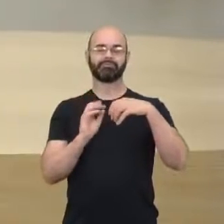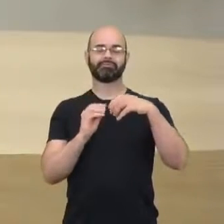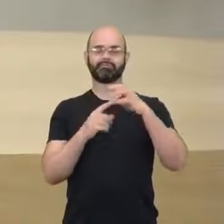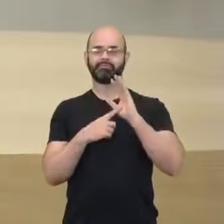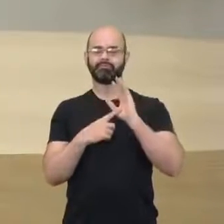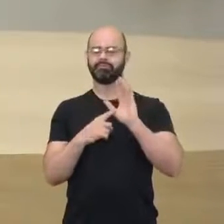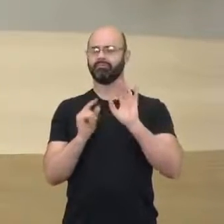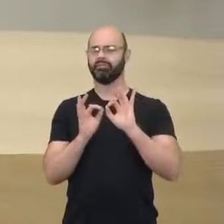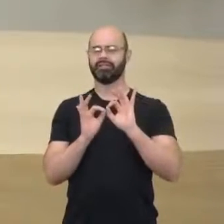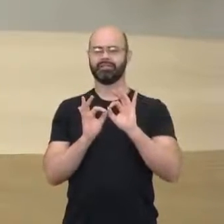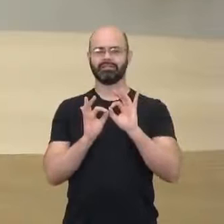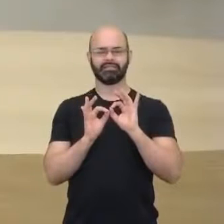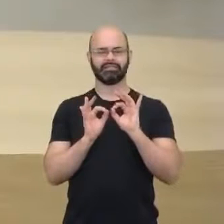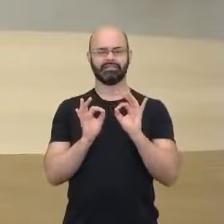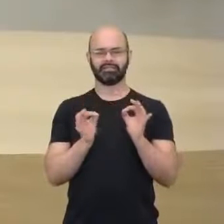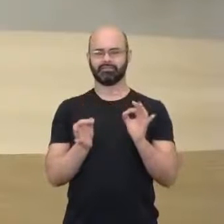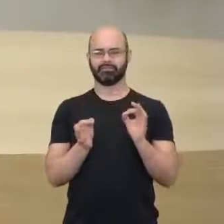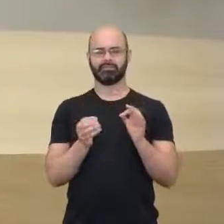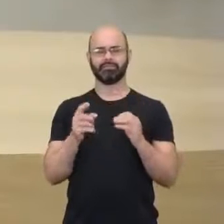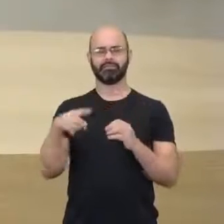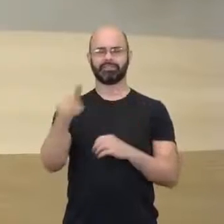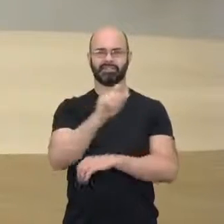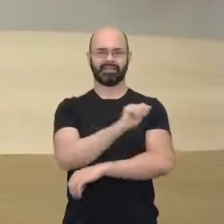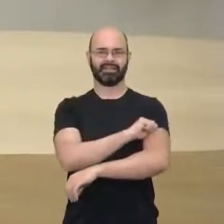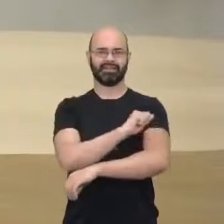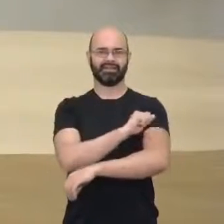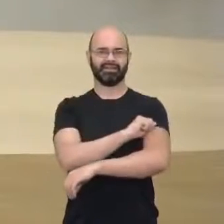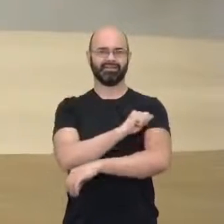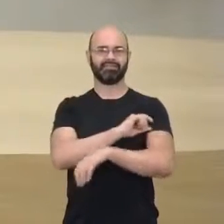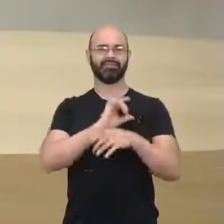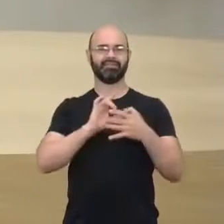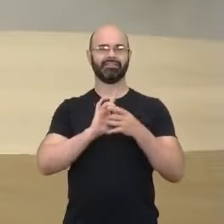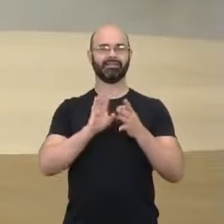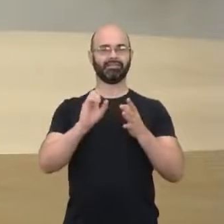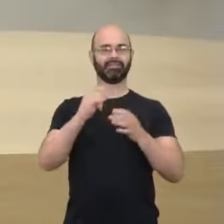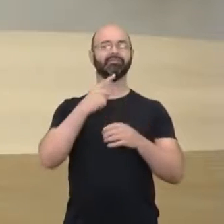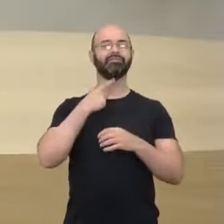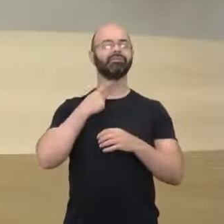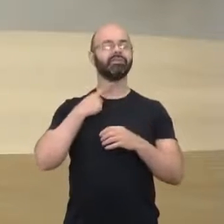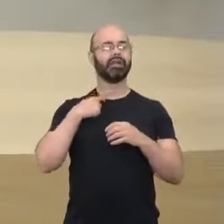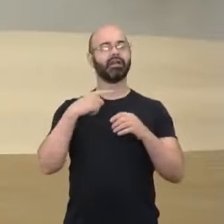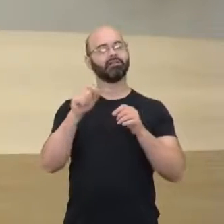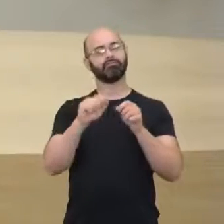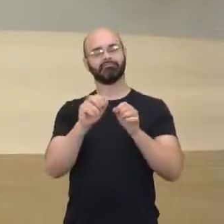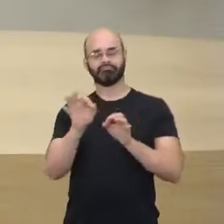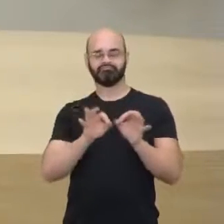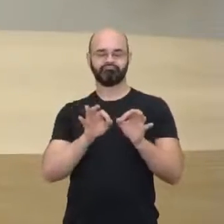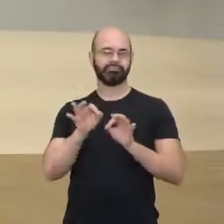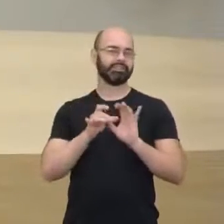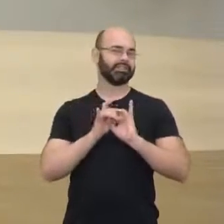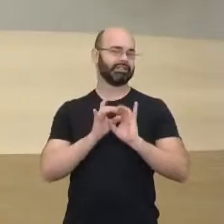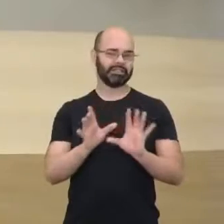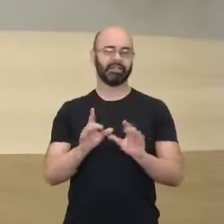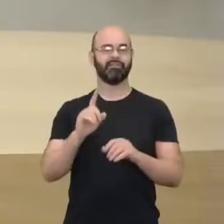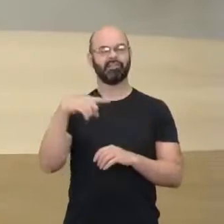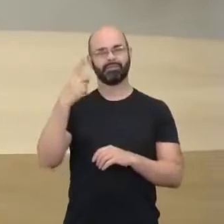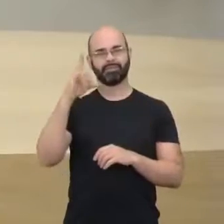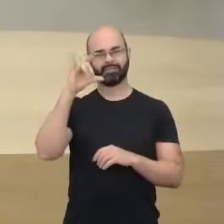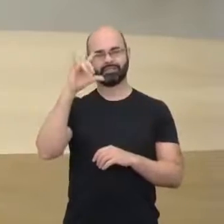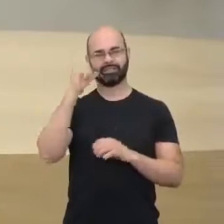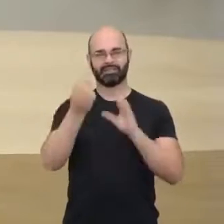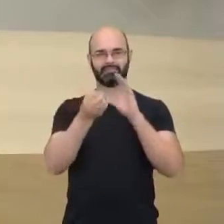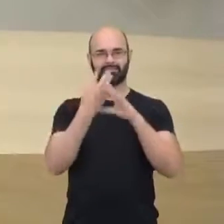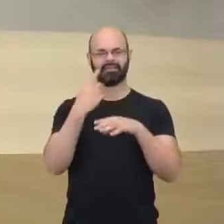muito simples fazer isso aqui. Os alunos que quiserem fazer, depois mandar pra gente lá no Instagram, pode mandar, tá bom? Eu vou